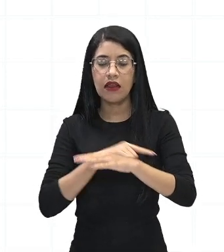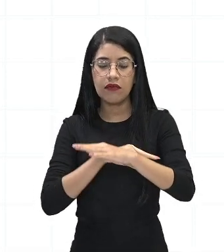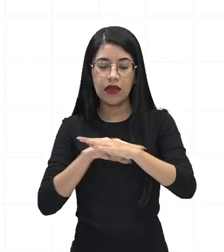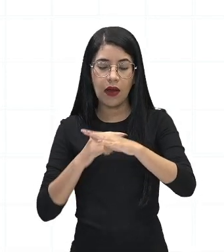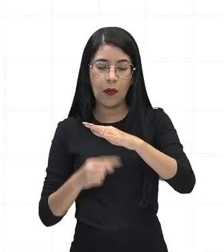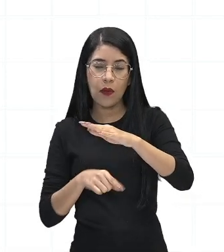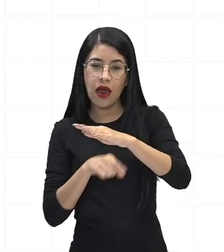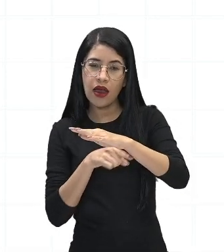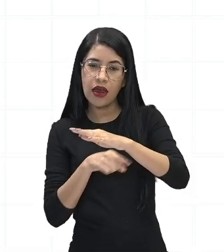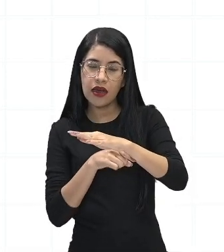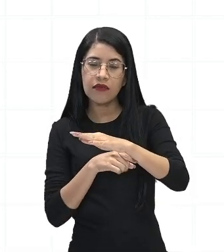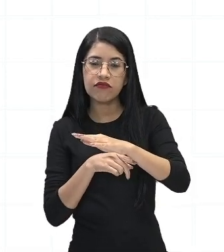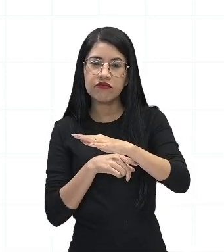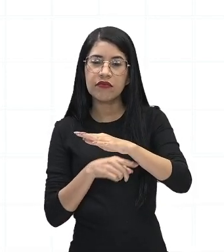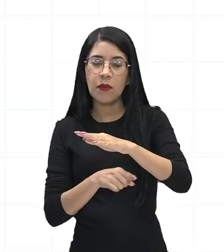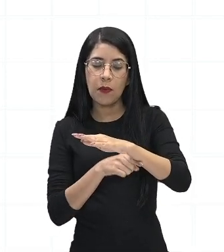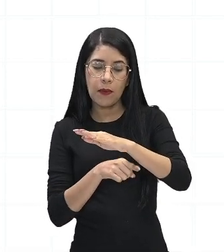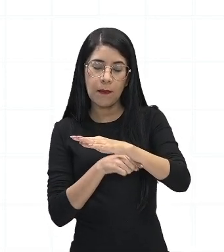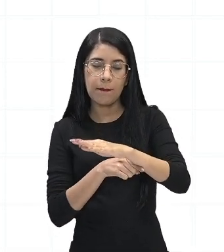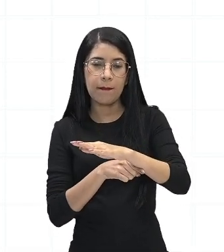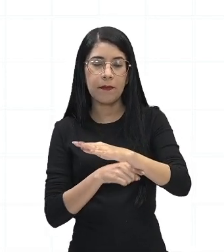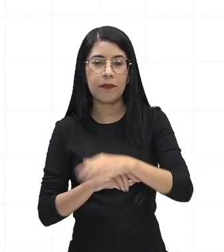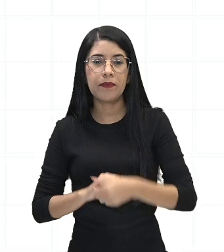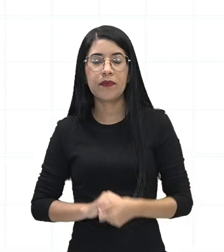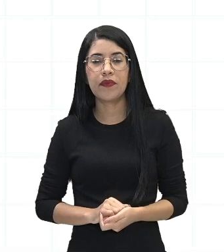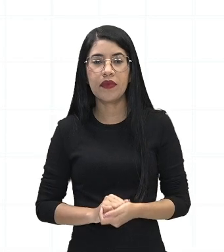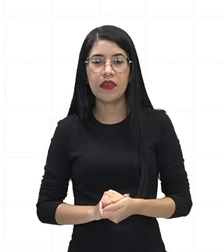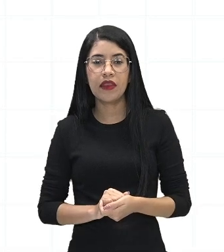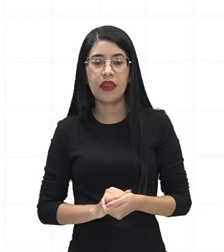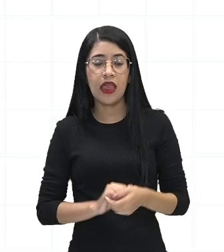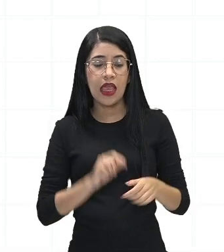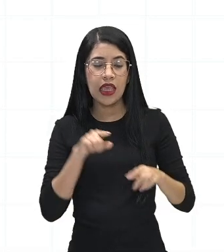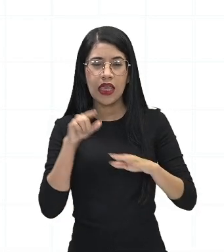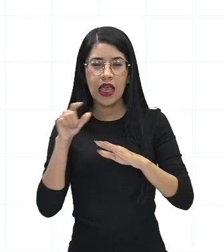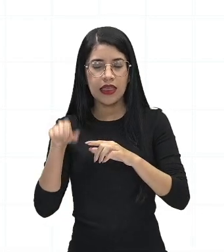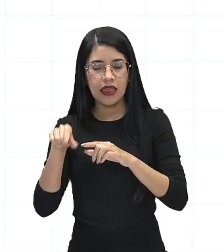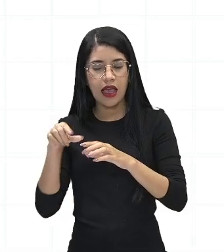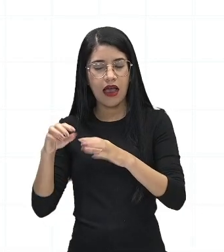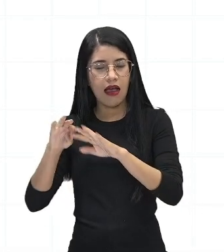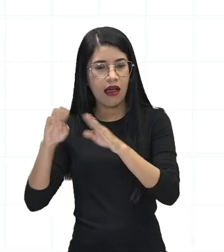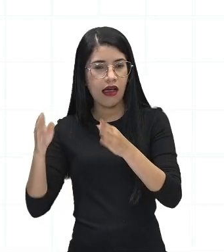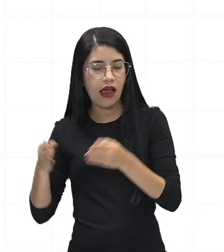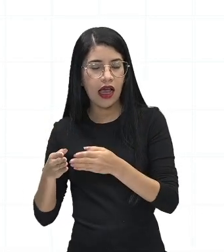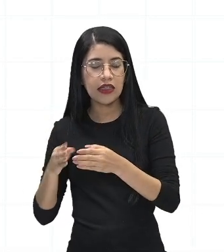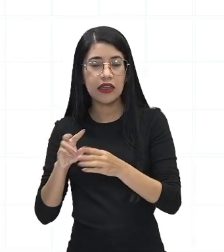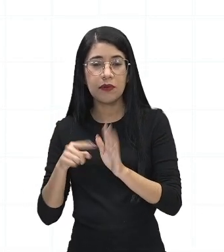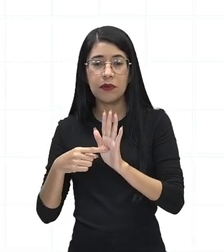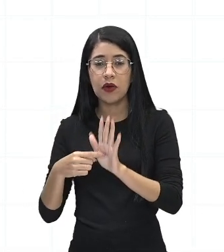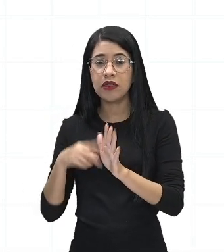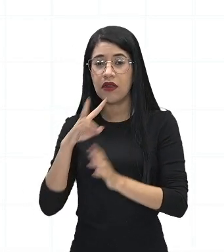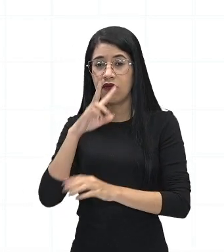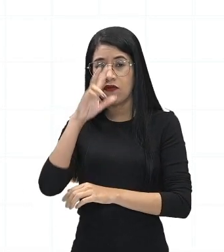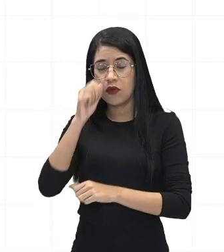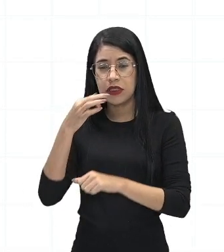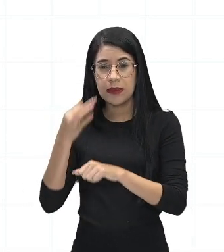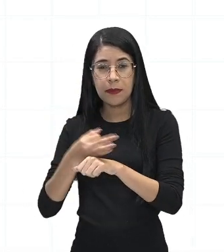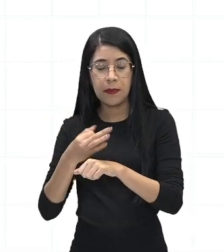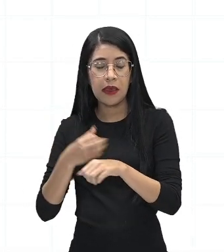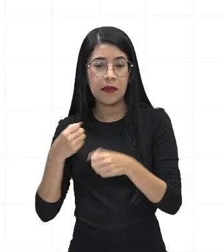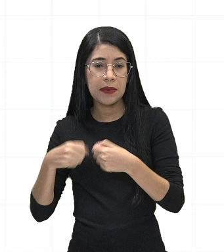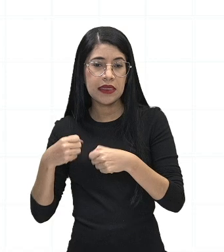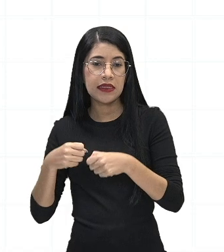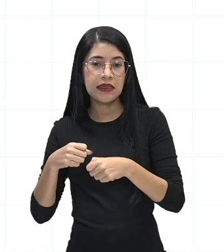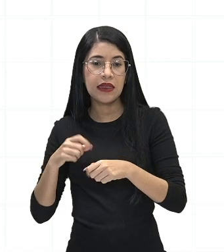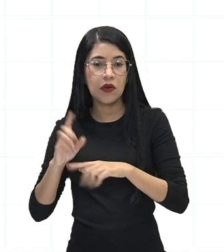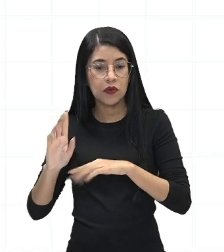apoiada num ponto fixo. O objeto a ser levantado representa a força resistente a ser vencida.